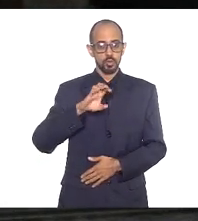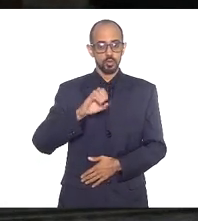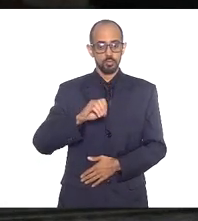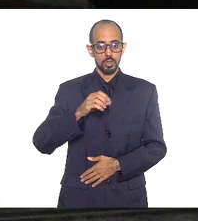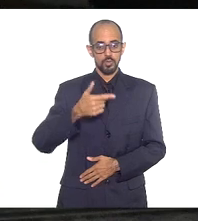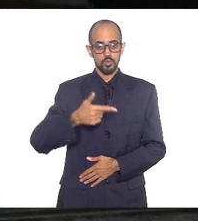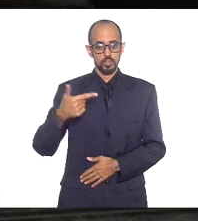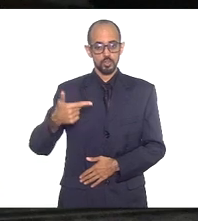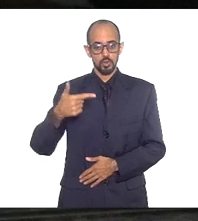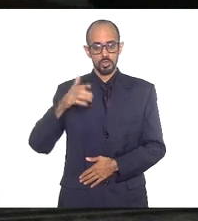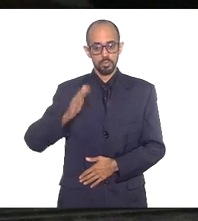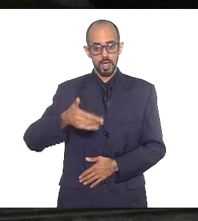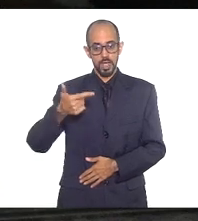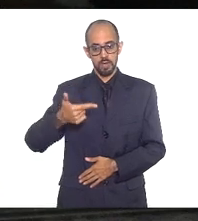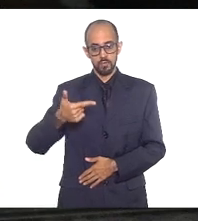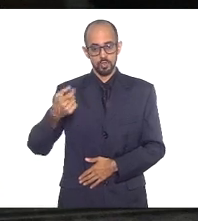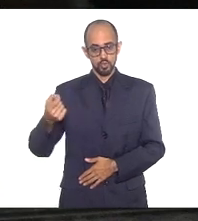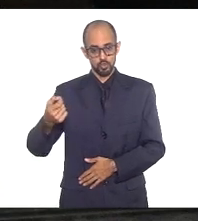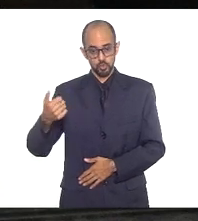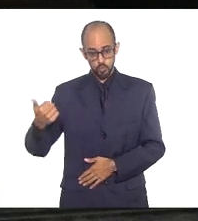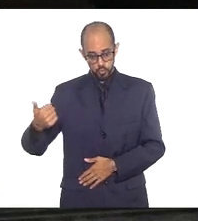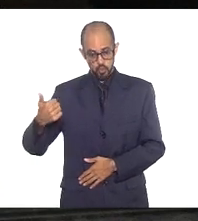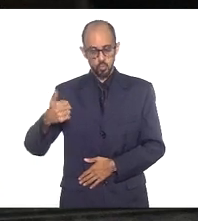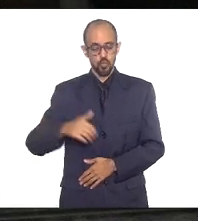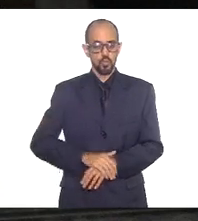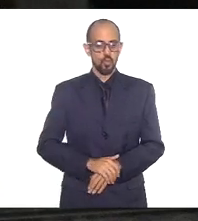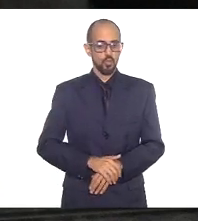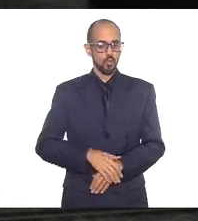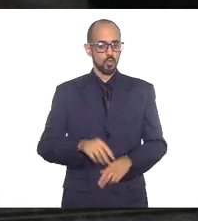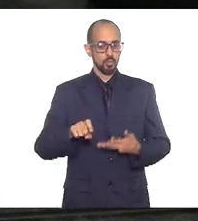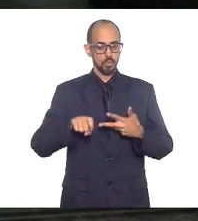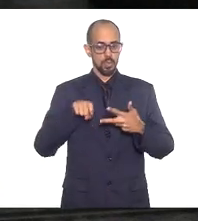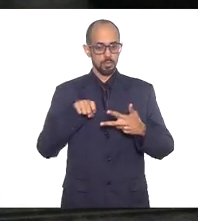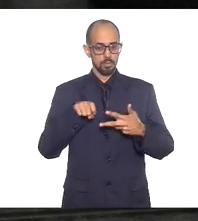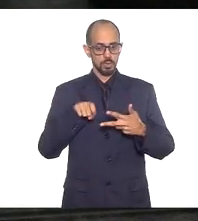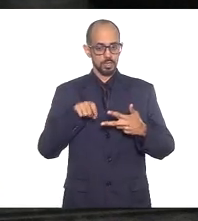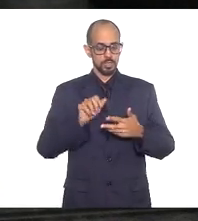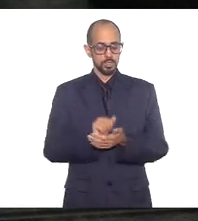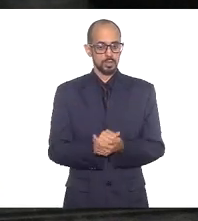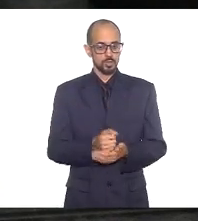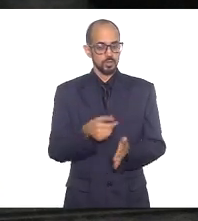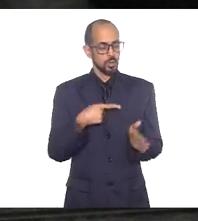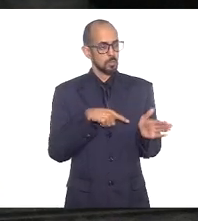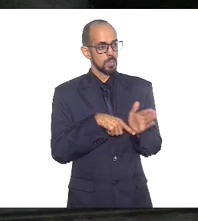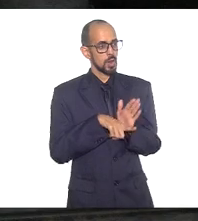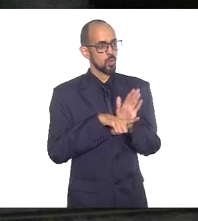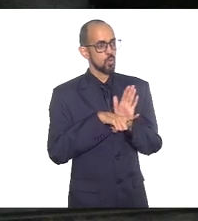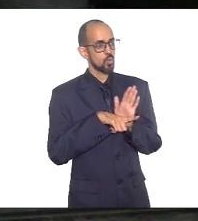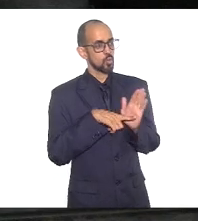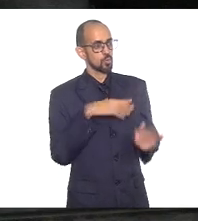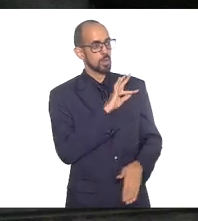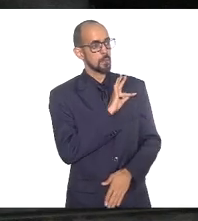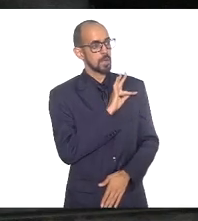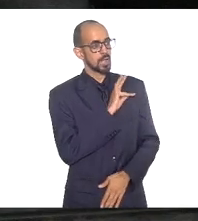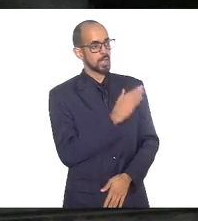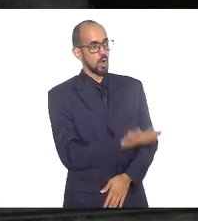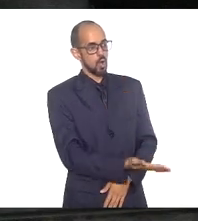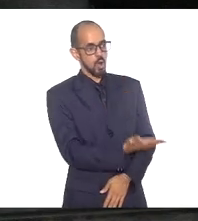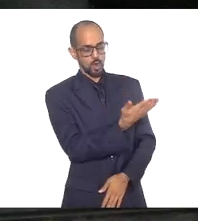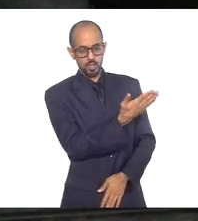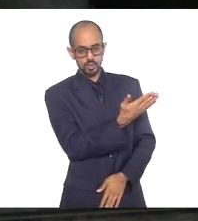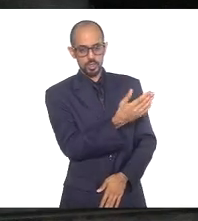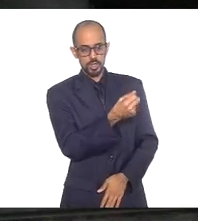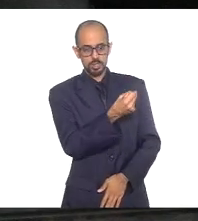4.022/21, de autoria do Poder Executivo. Eu arguo a deputada Marta Rocha,